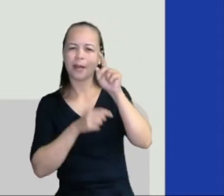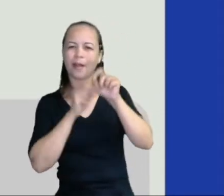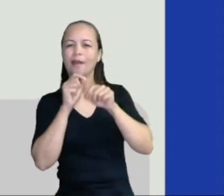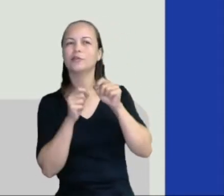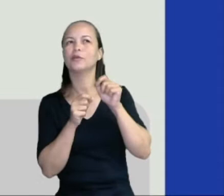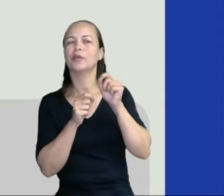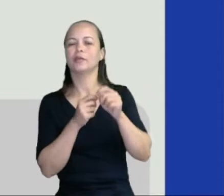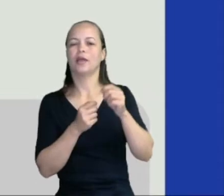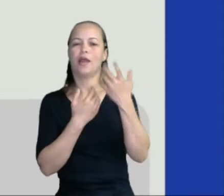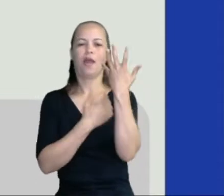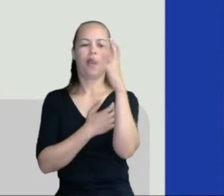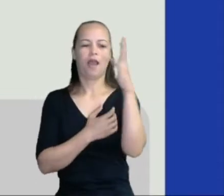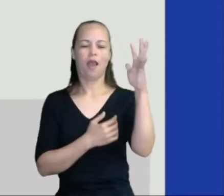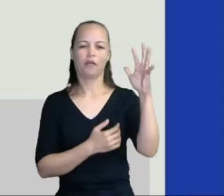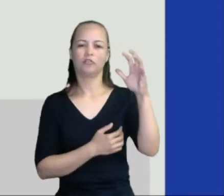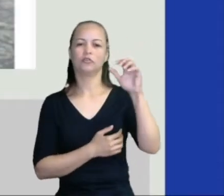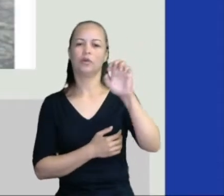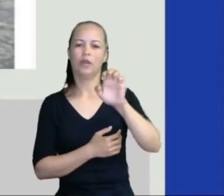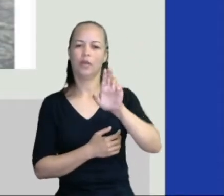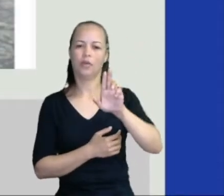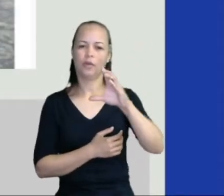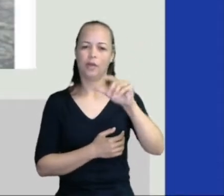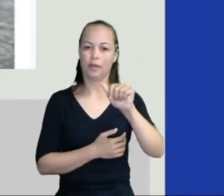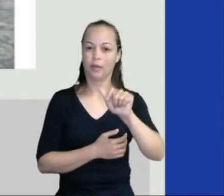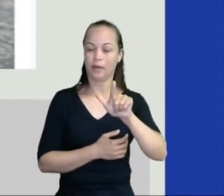vem de lá, tá bom?